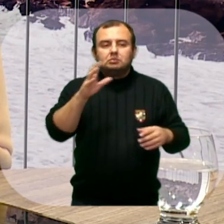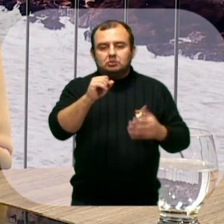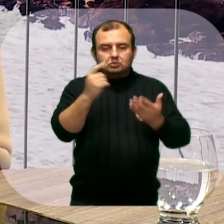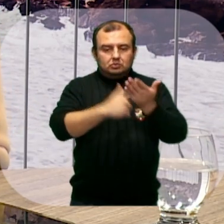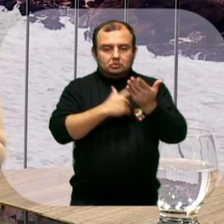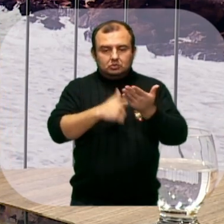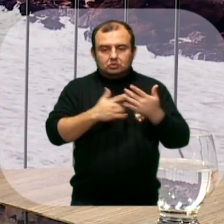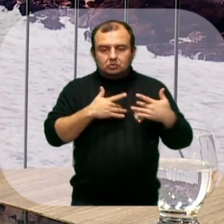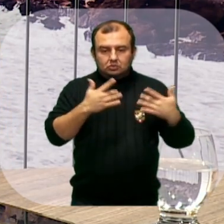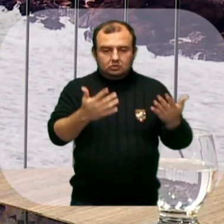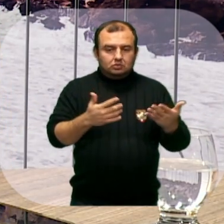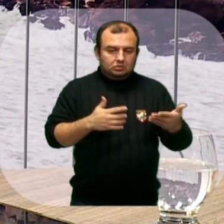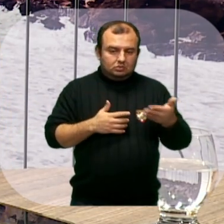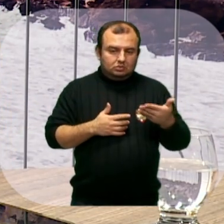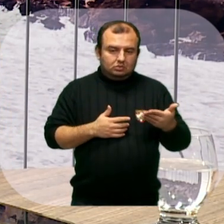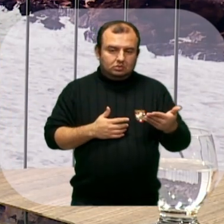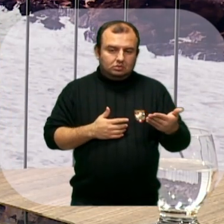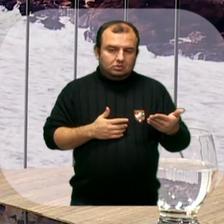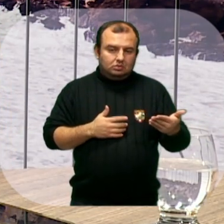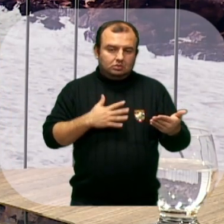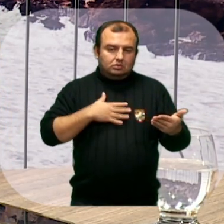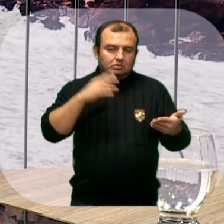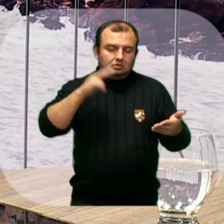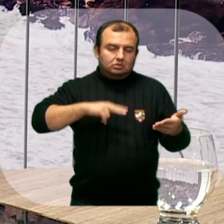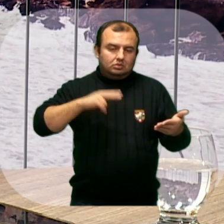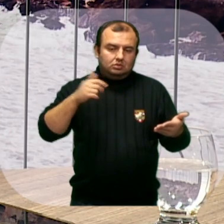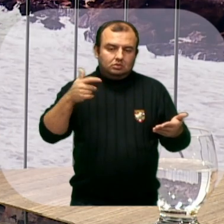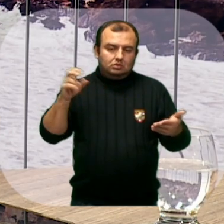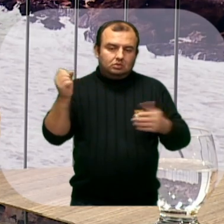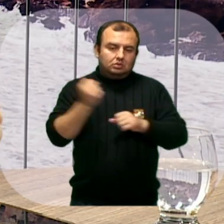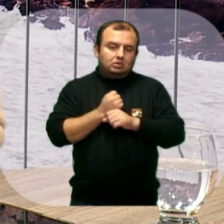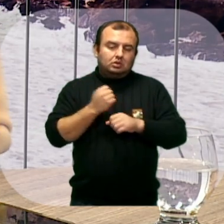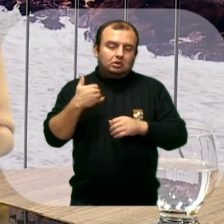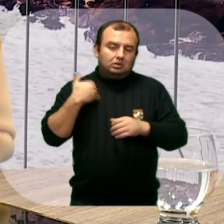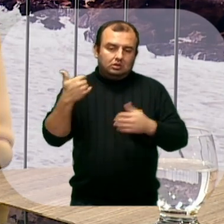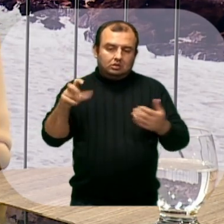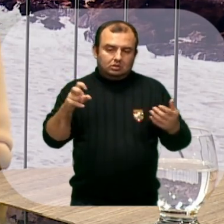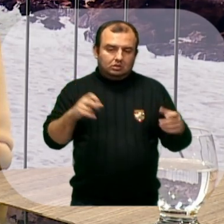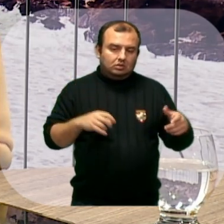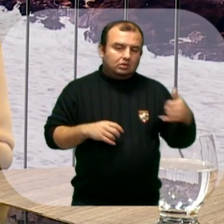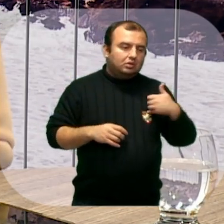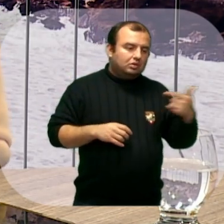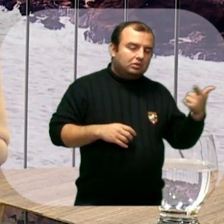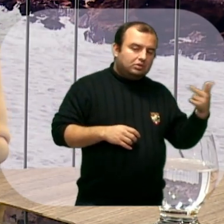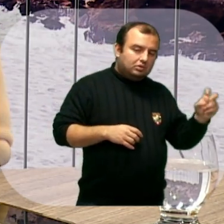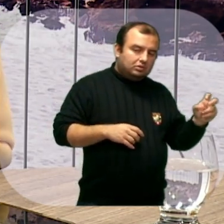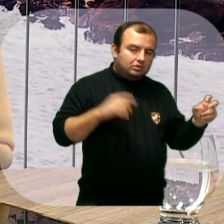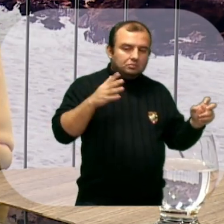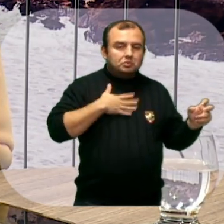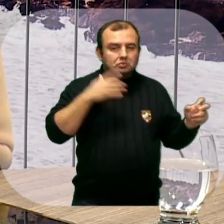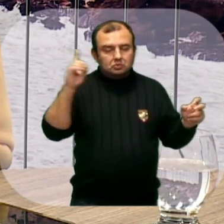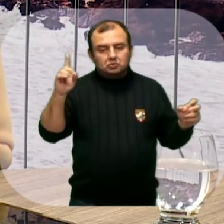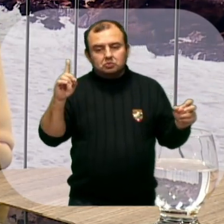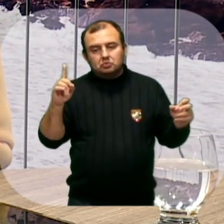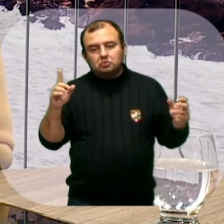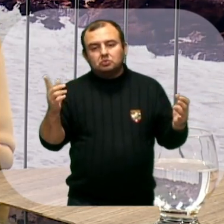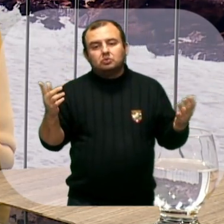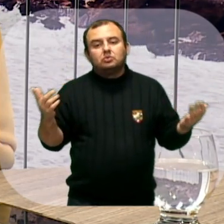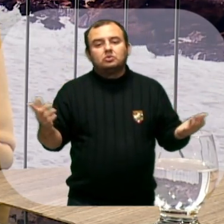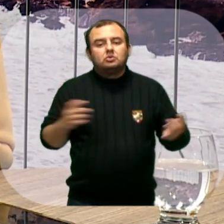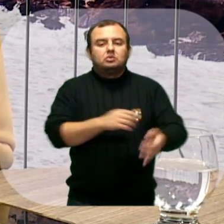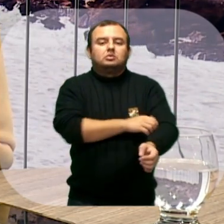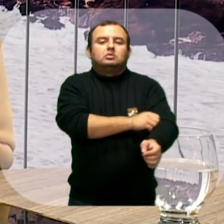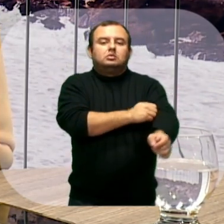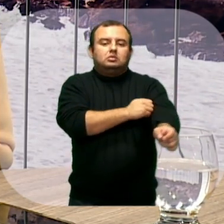biblioteca, alguma doação, alguma coisa, eu paro. Ai, meu Deus, meus 15 anos. Ai, eu li isso quando tinha 25. Meu Deus, isso eu li quando...